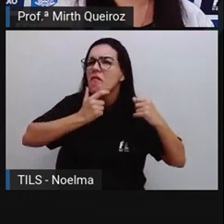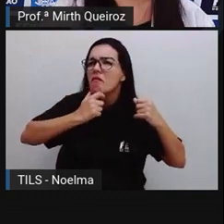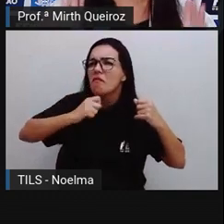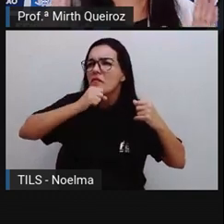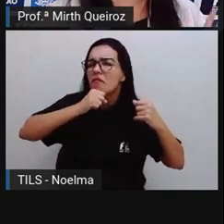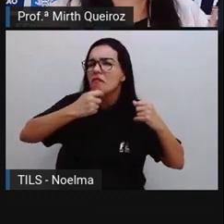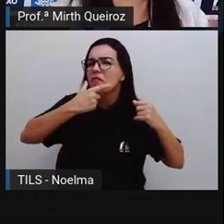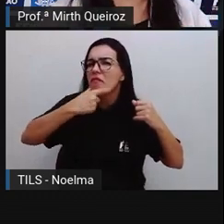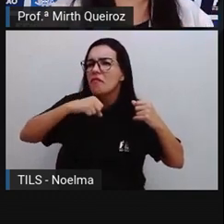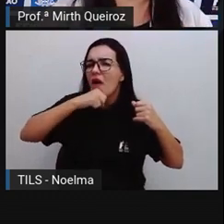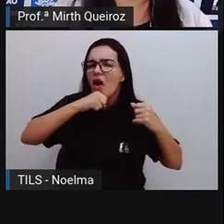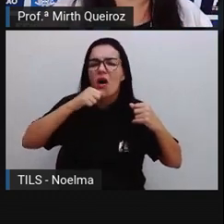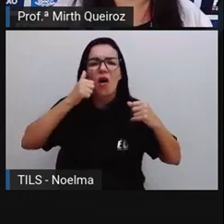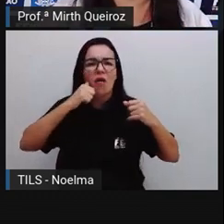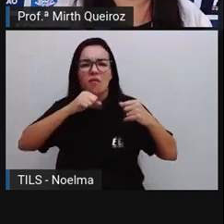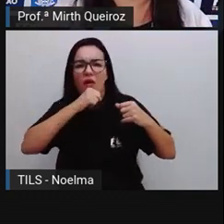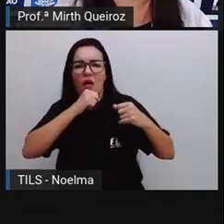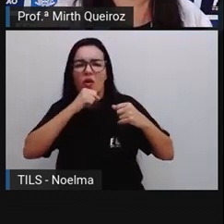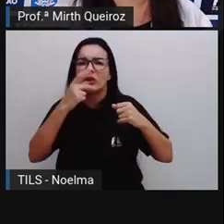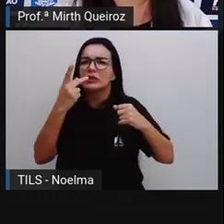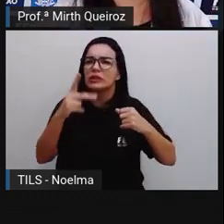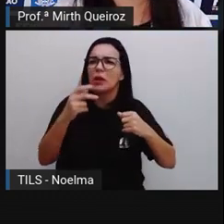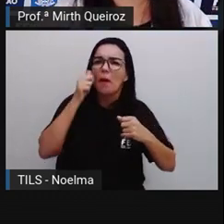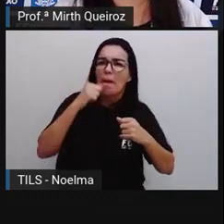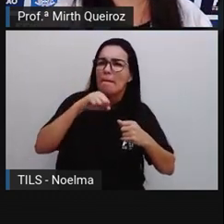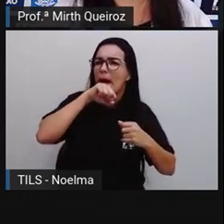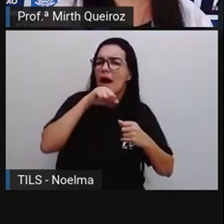pais. Pense aí nessa escola.